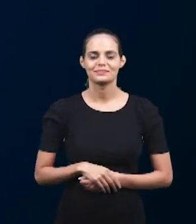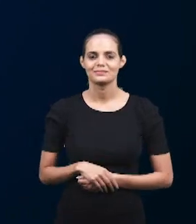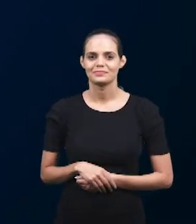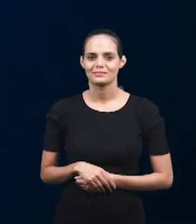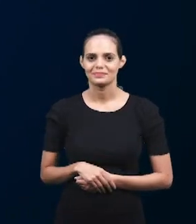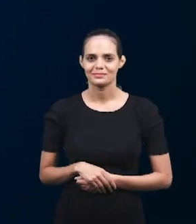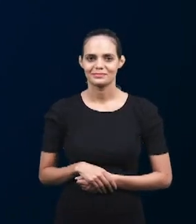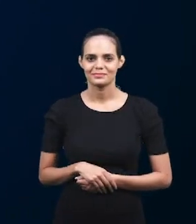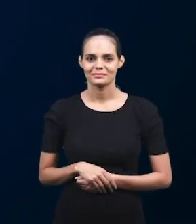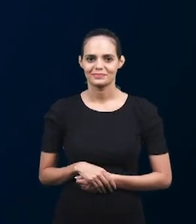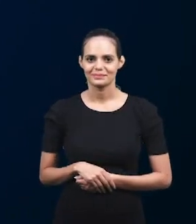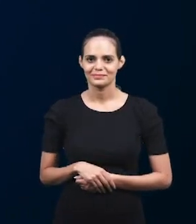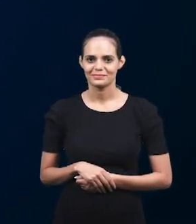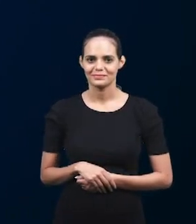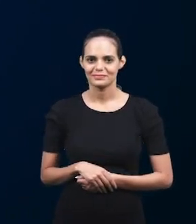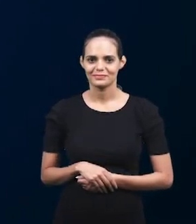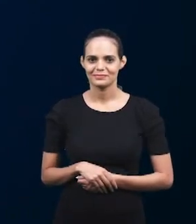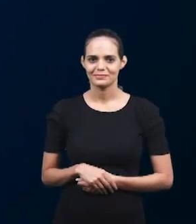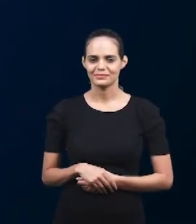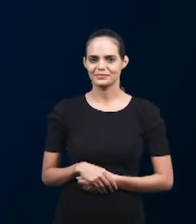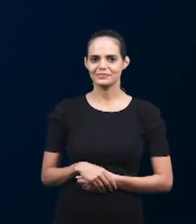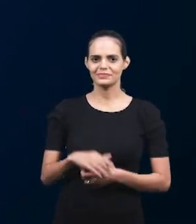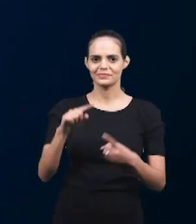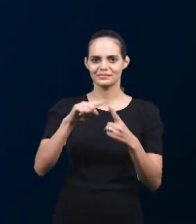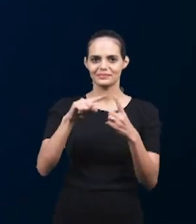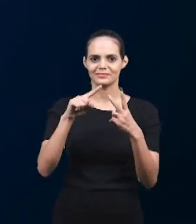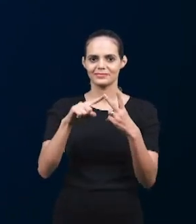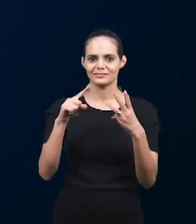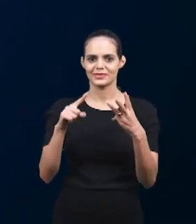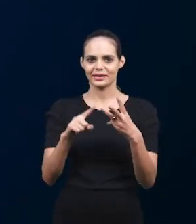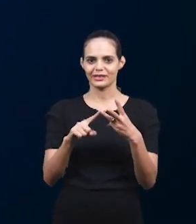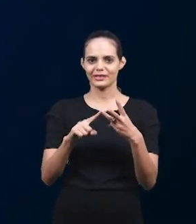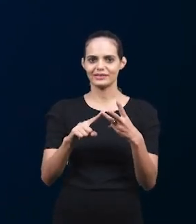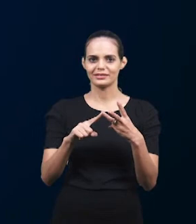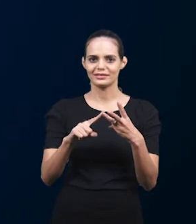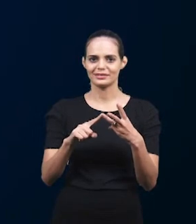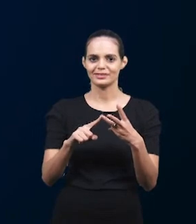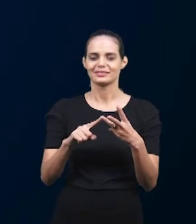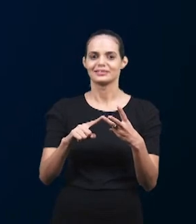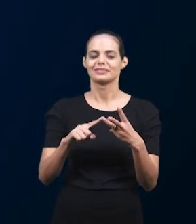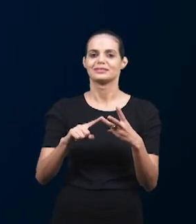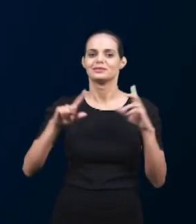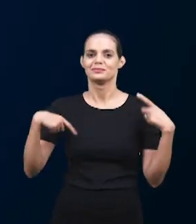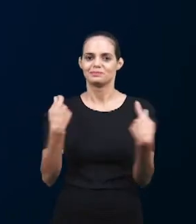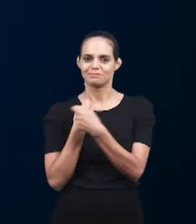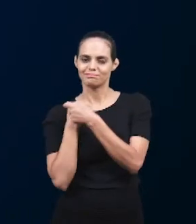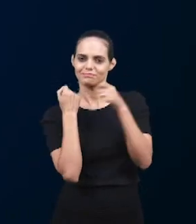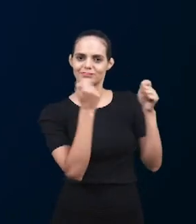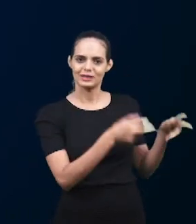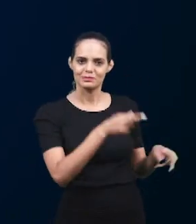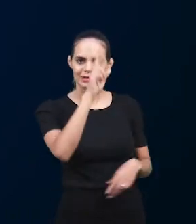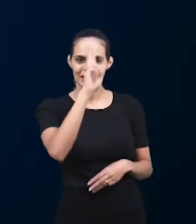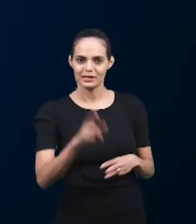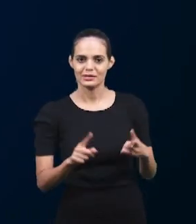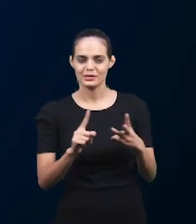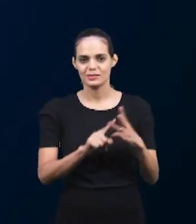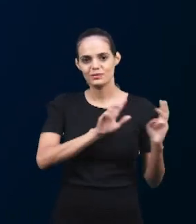capa, a razão e a multidão. Como está escrito em Marcos